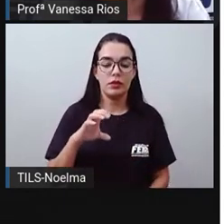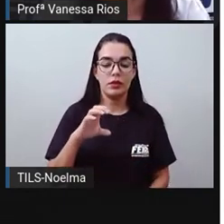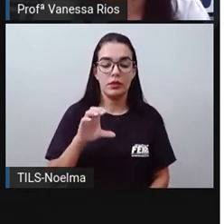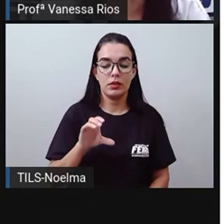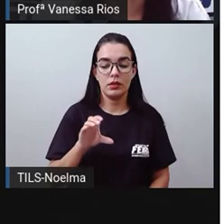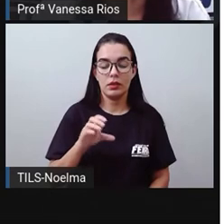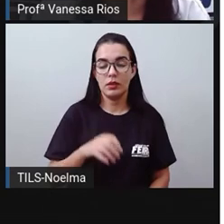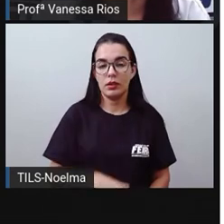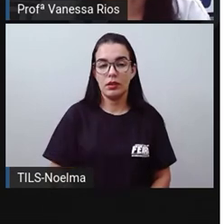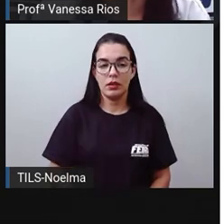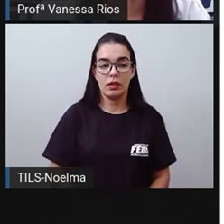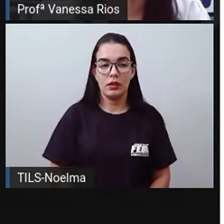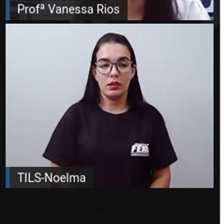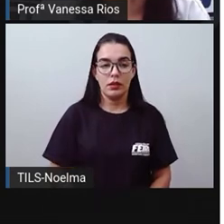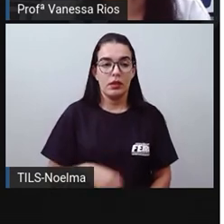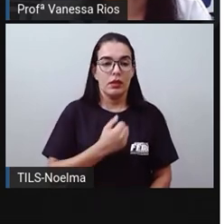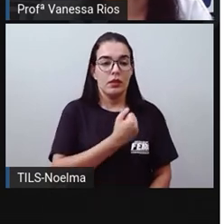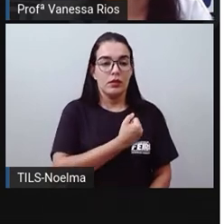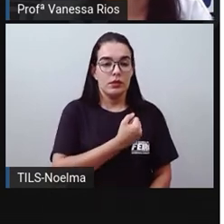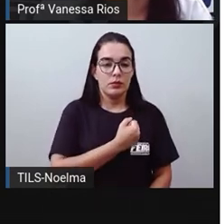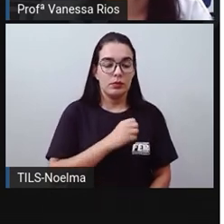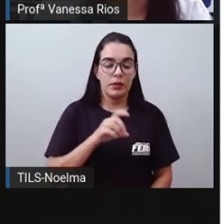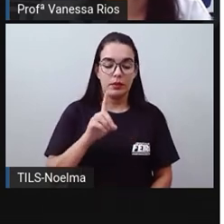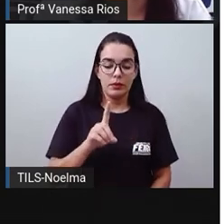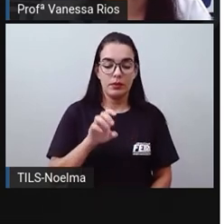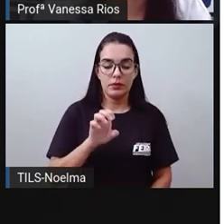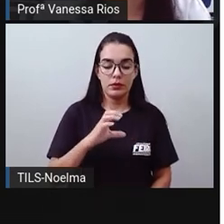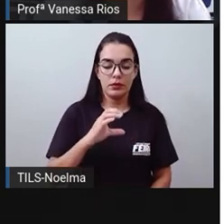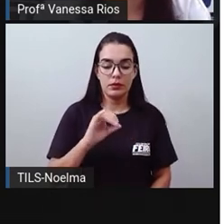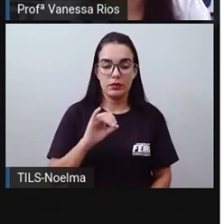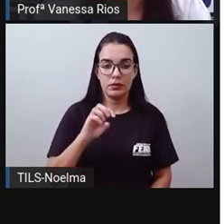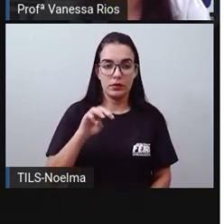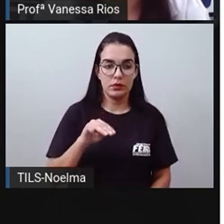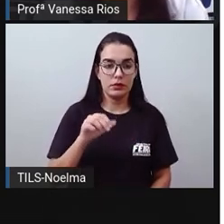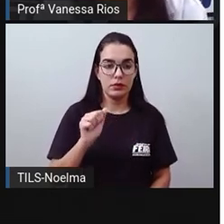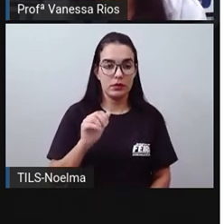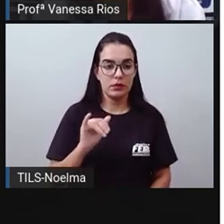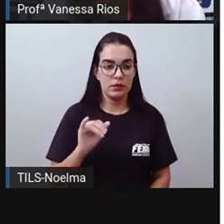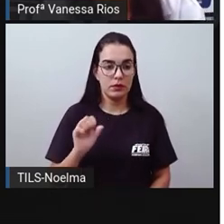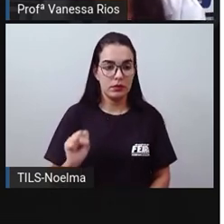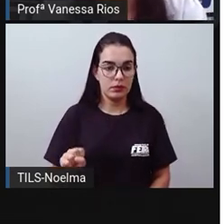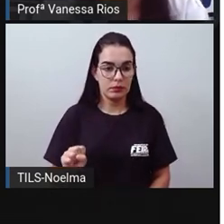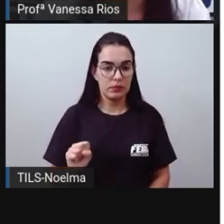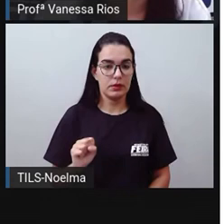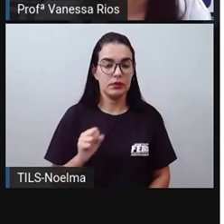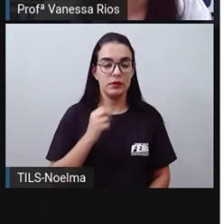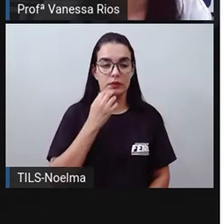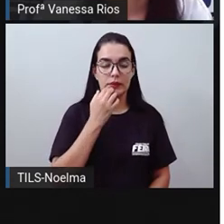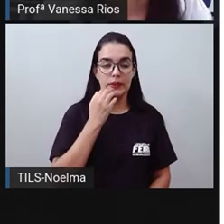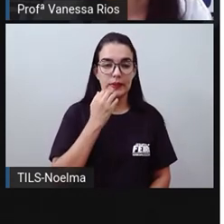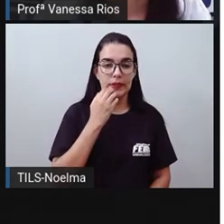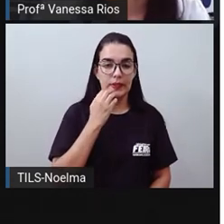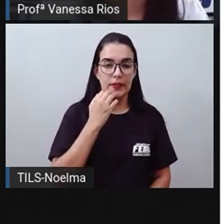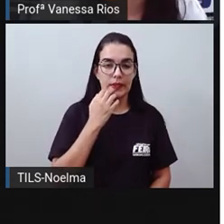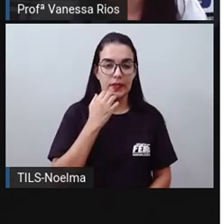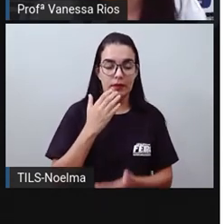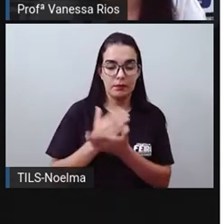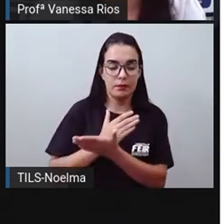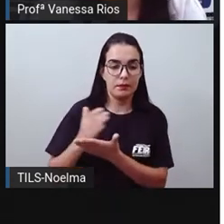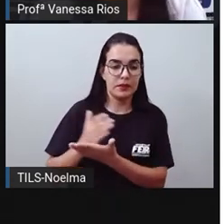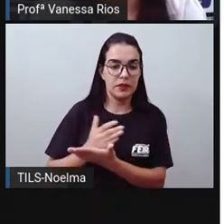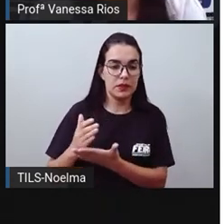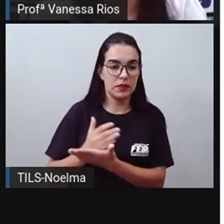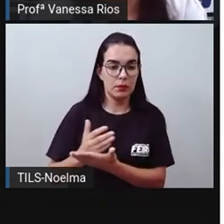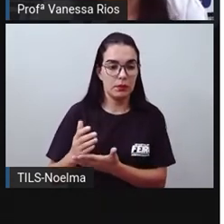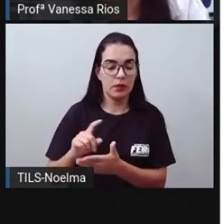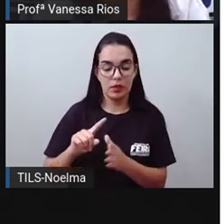estão aqui, ó, à esquerda, antes da vírgula, correspondem a valores inteiros, não é? E os números que estão